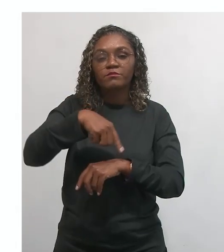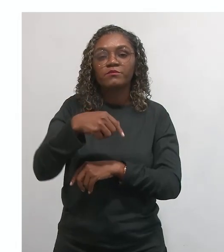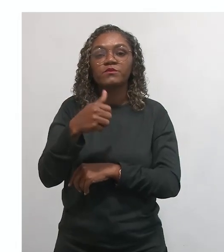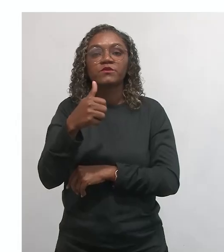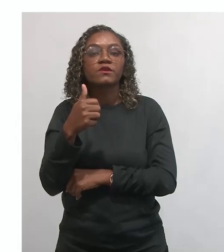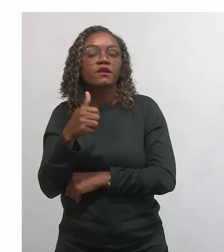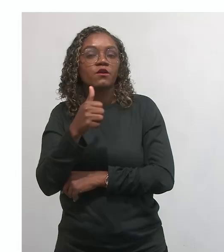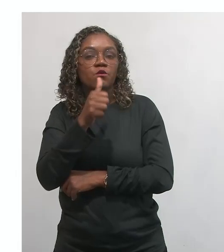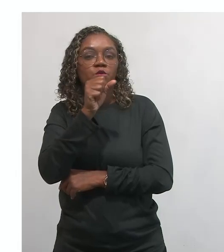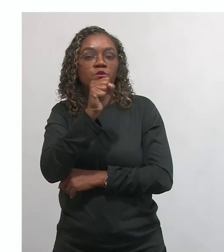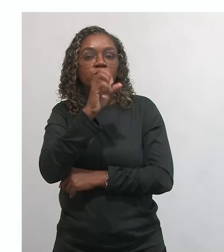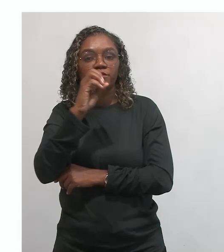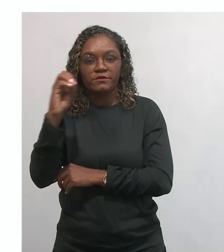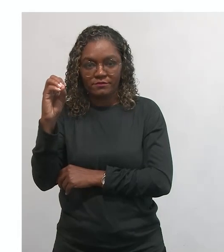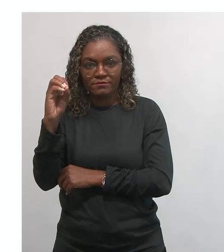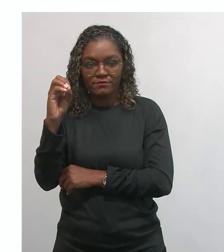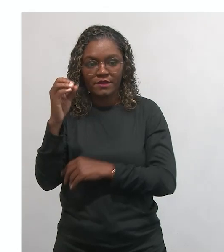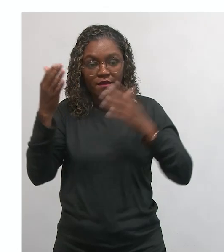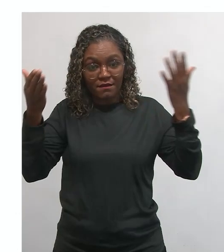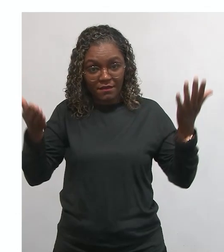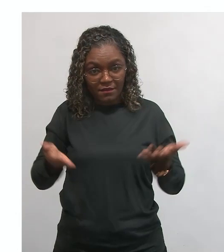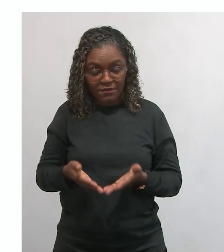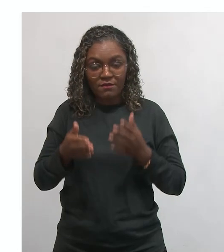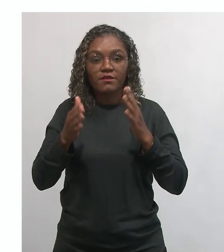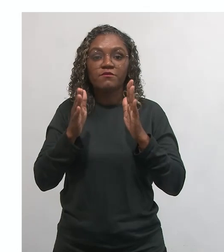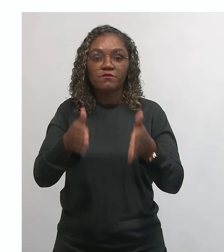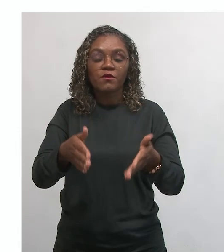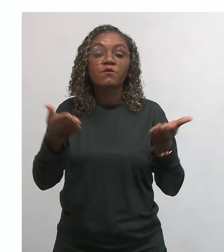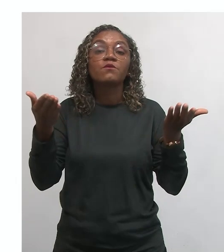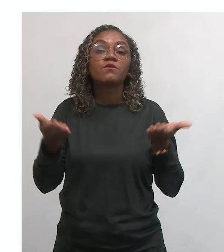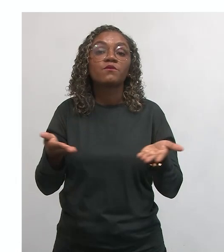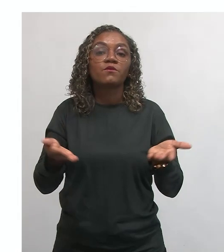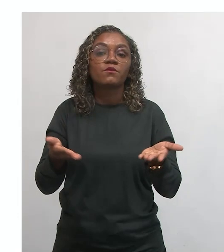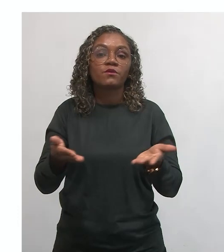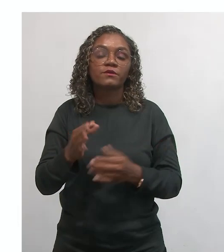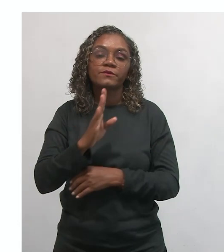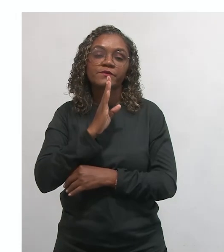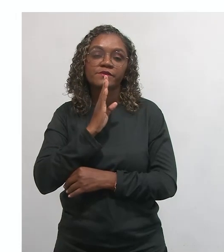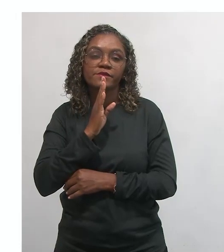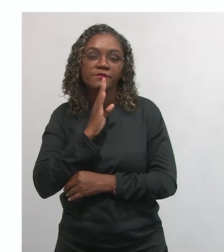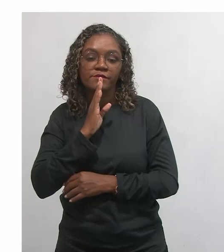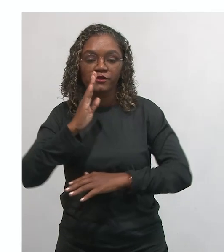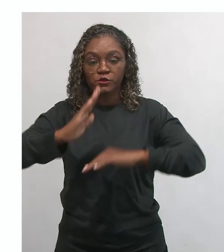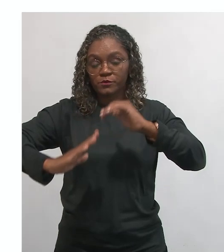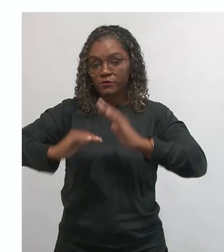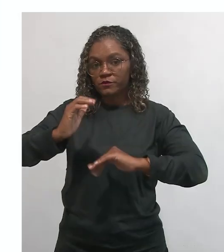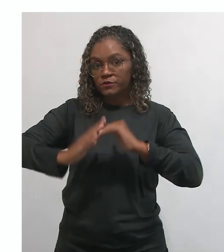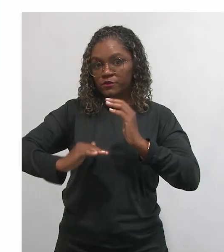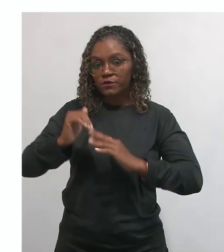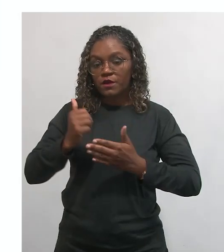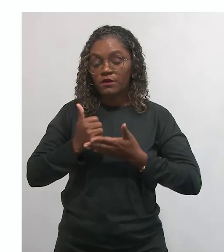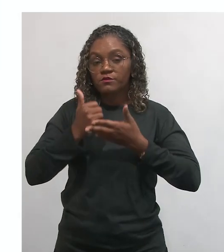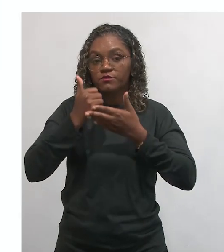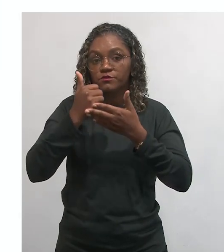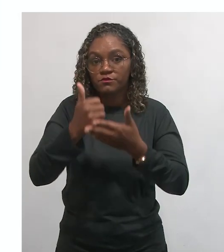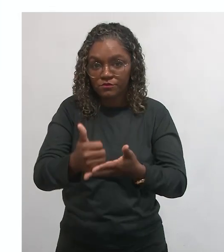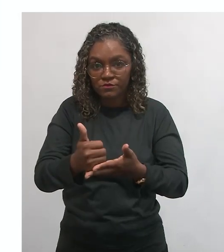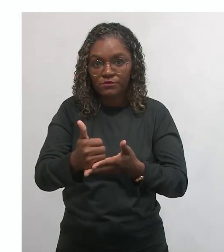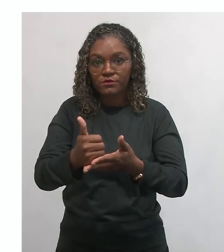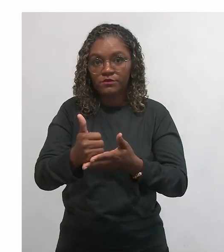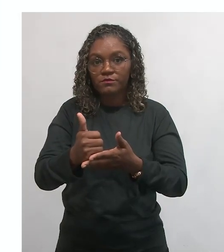semestre, nós vamos estar nos debruçando para conhecer aquele profissional que